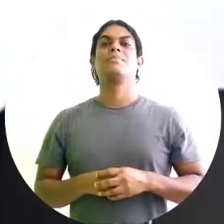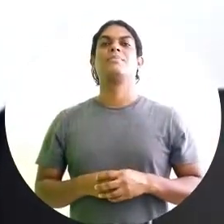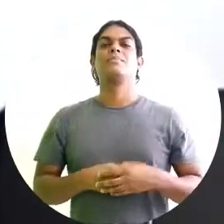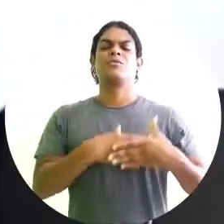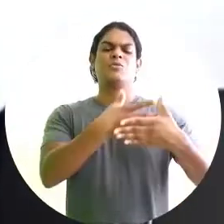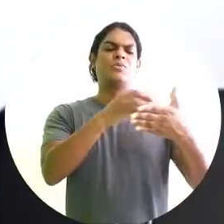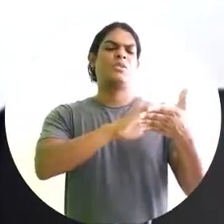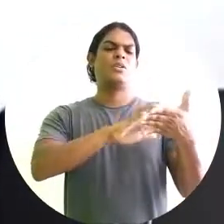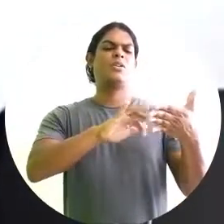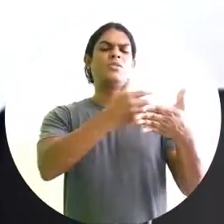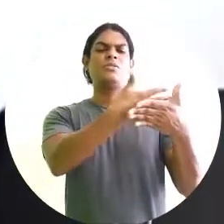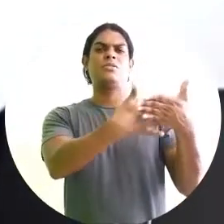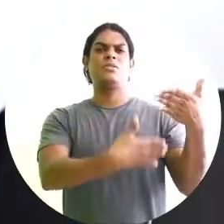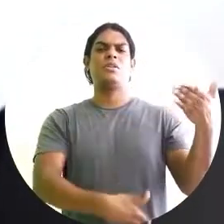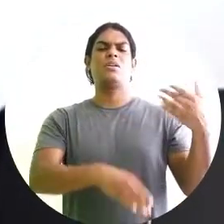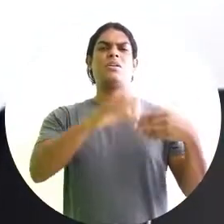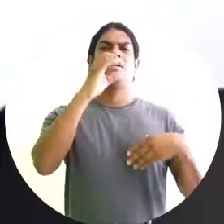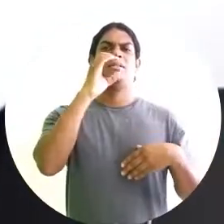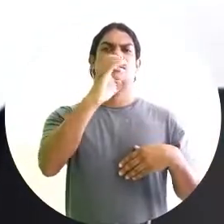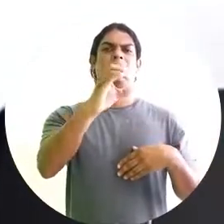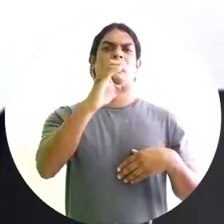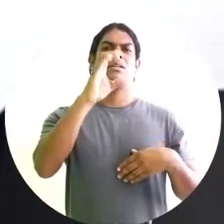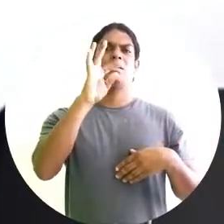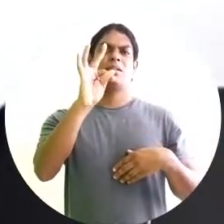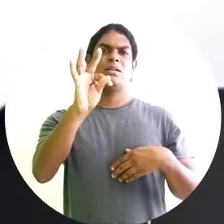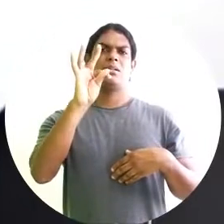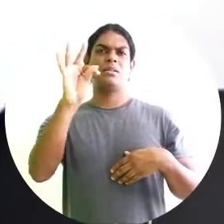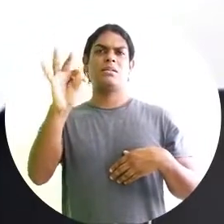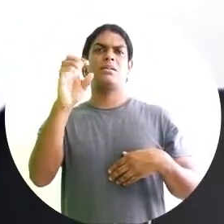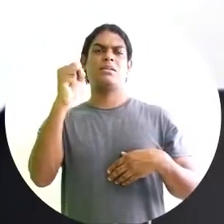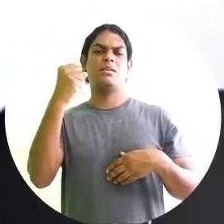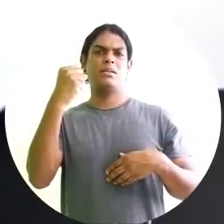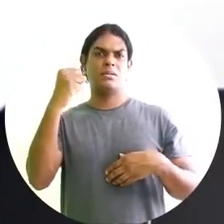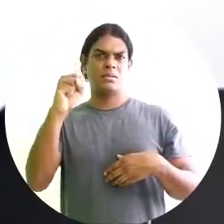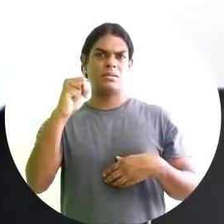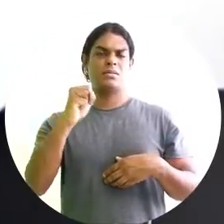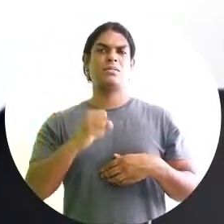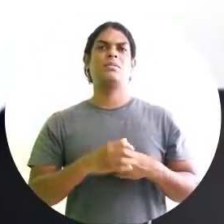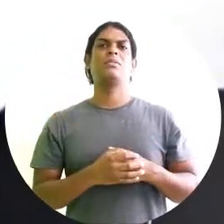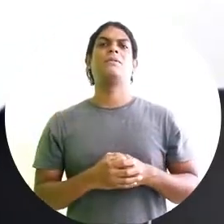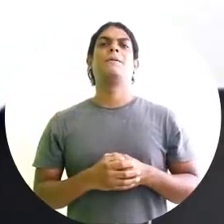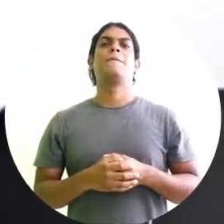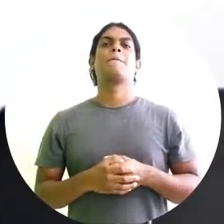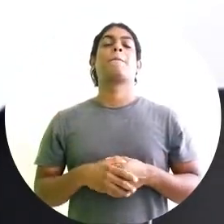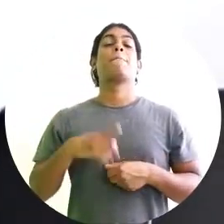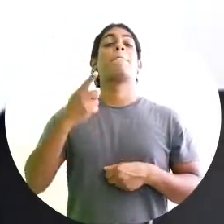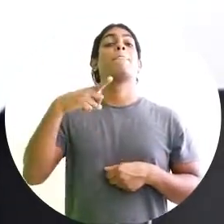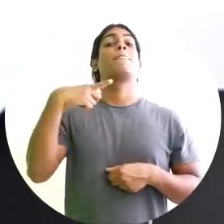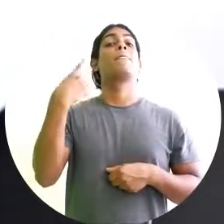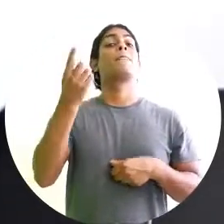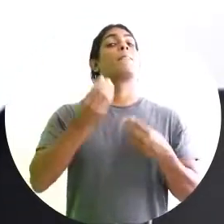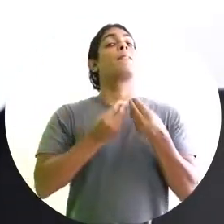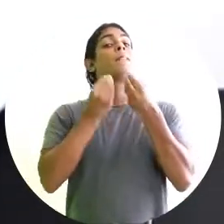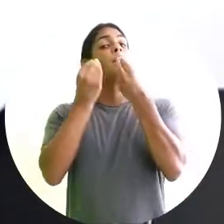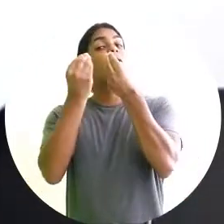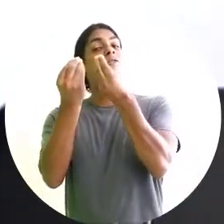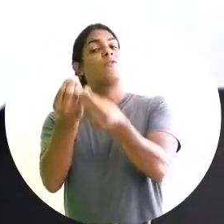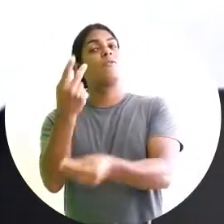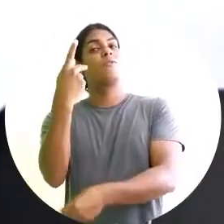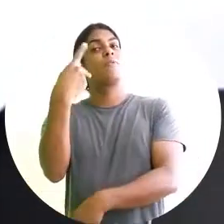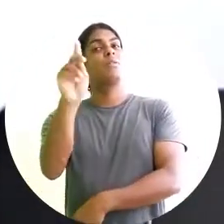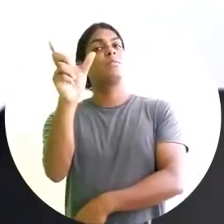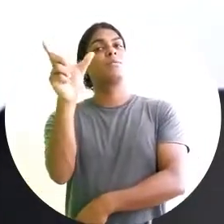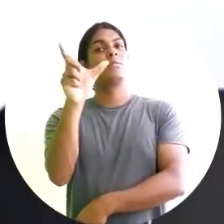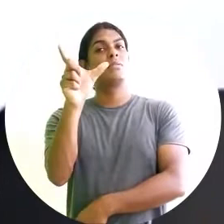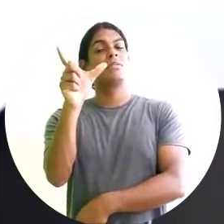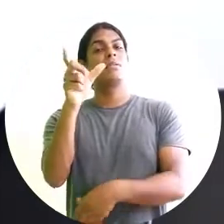registrar na CTPS, Carteira de Trabalho e Previdência Social, e devolver essa